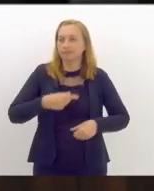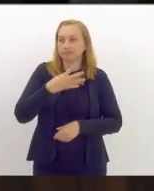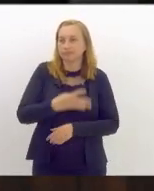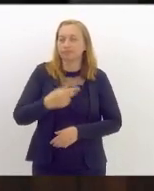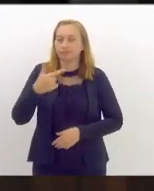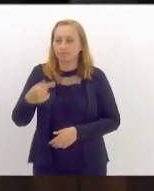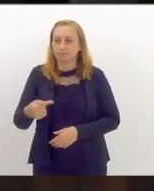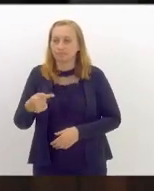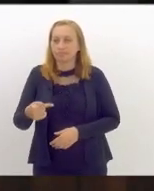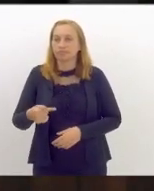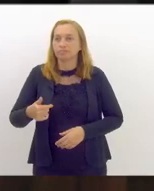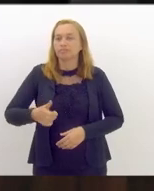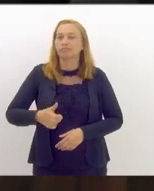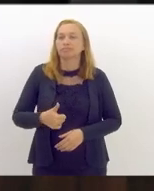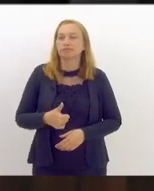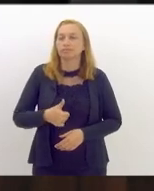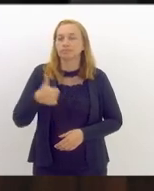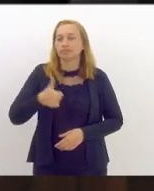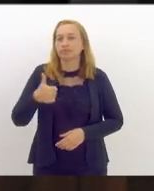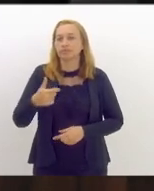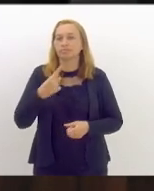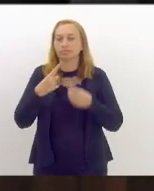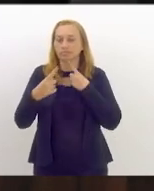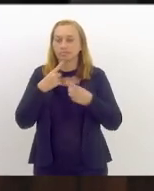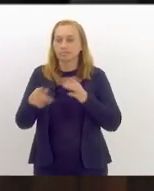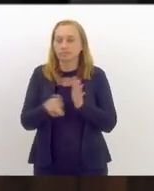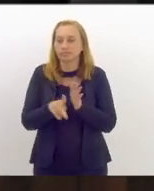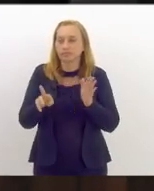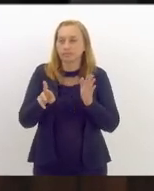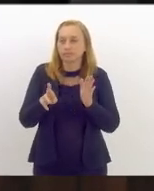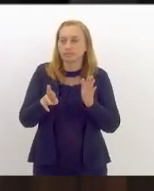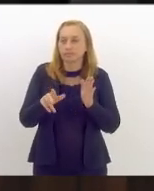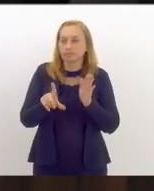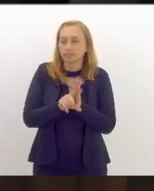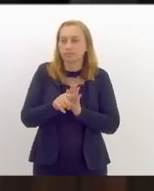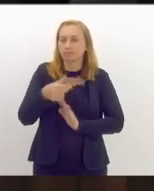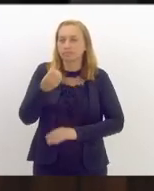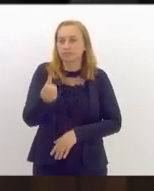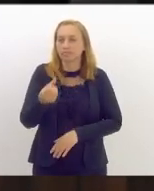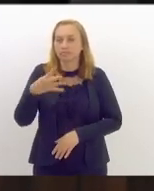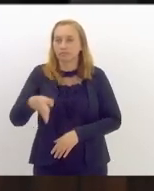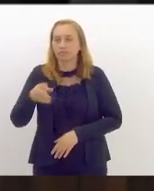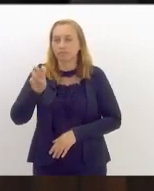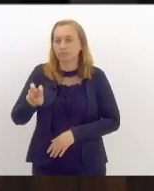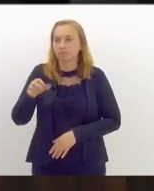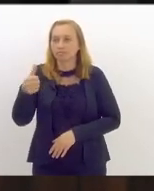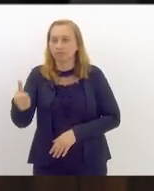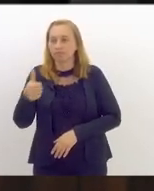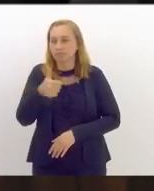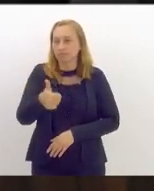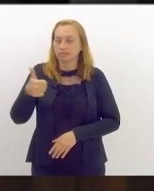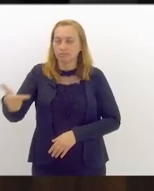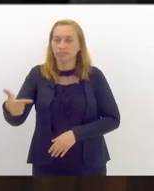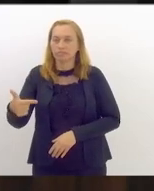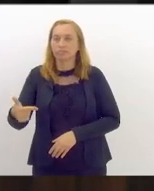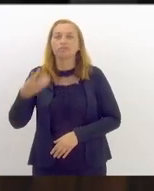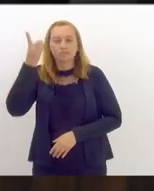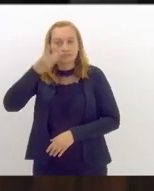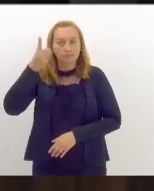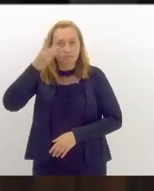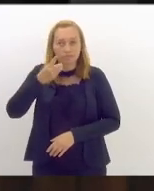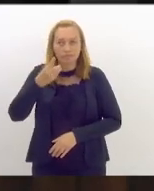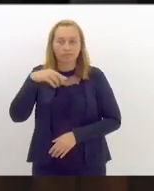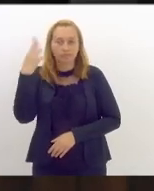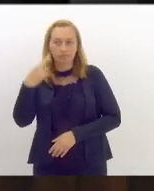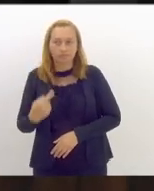do Regimento interpretação ordinária primeira discussão projeto de lei 6451 de 22 de autoria deputada